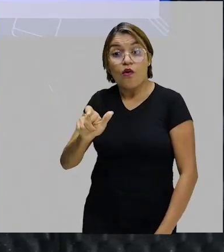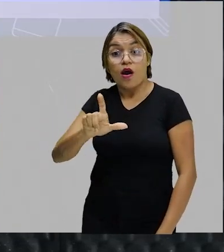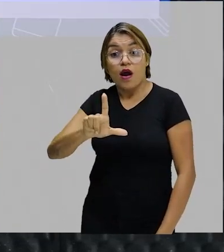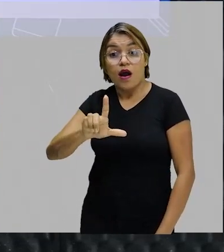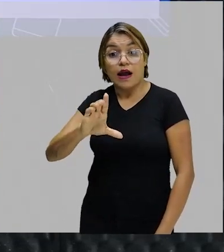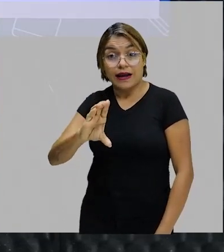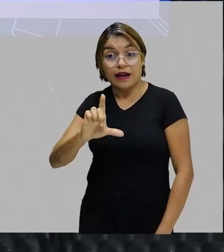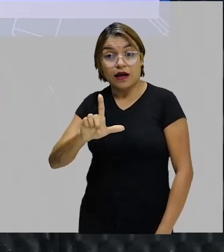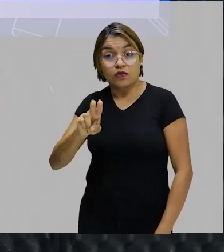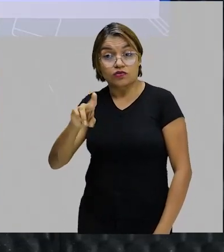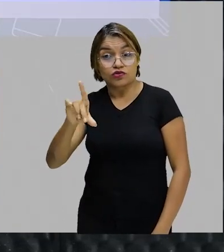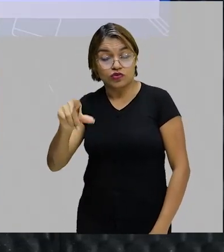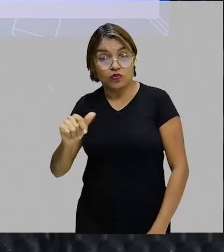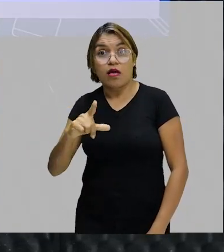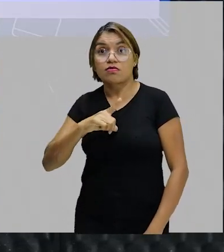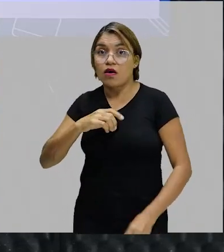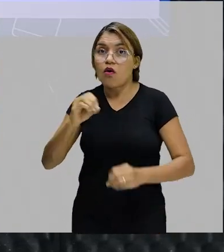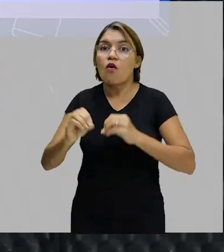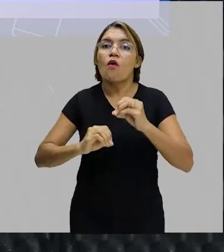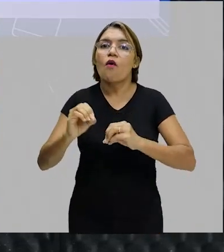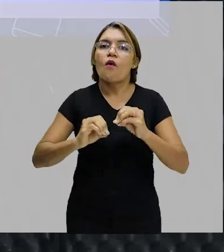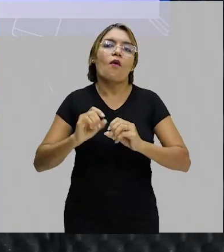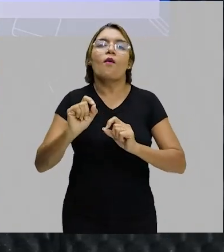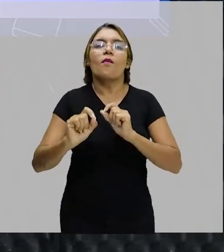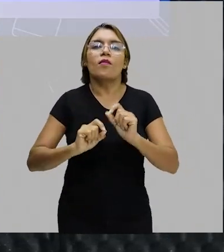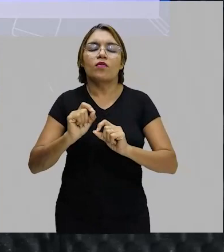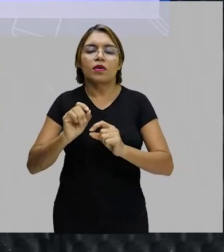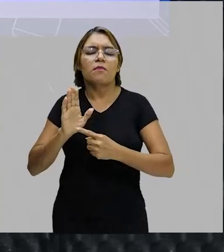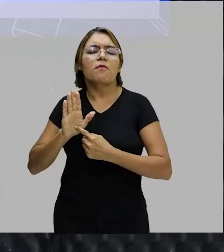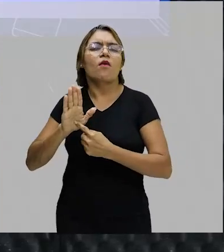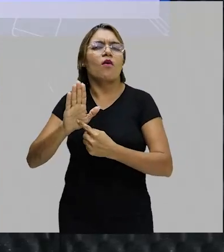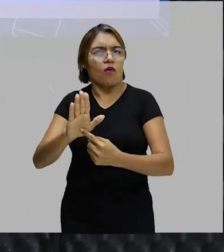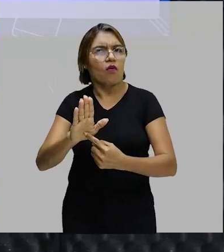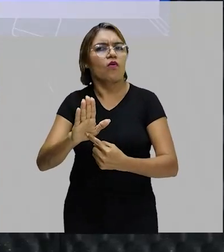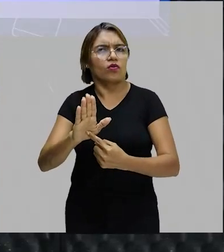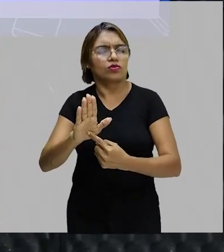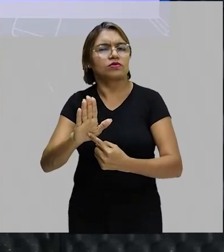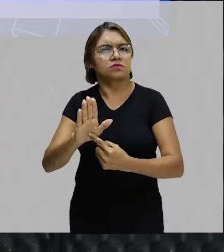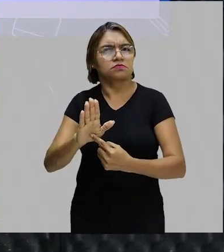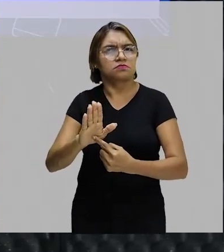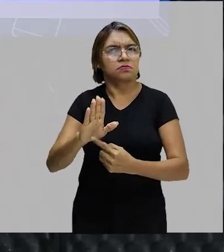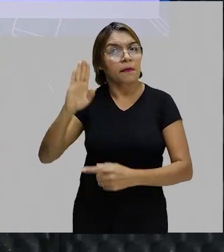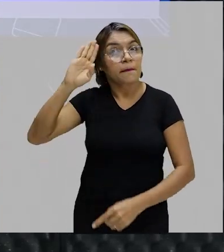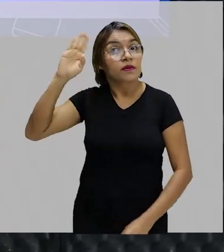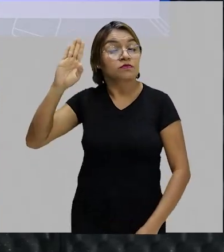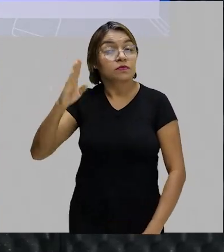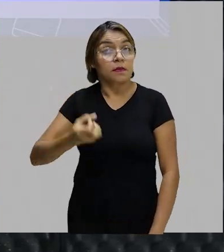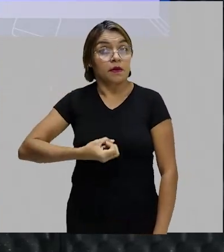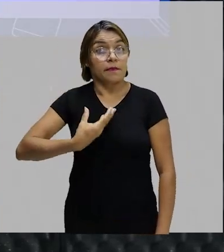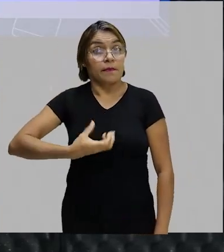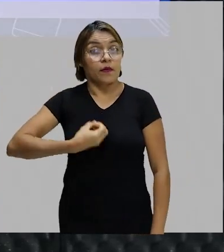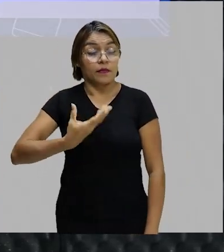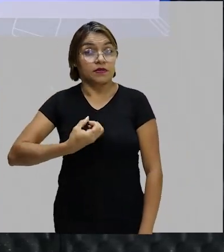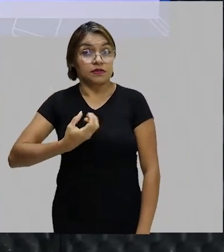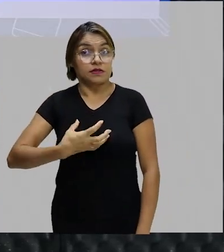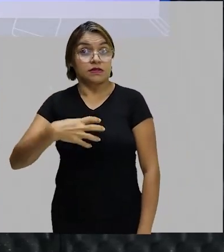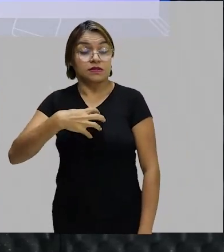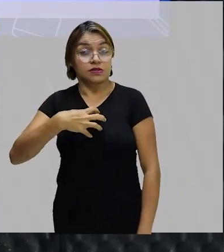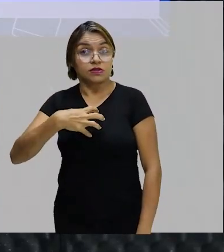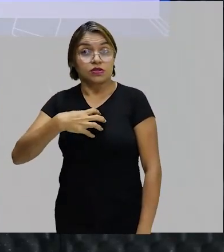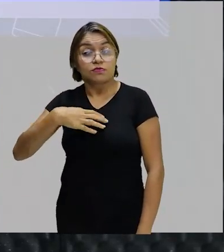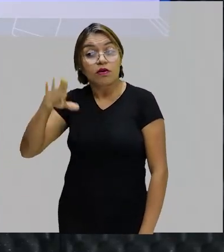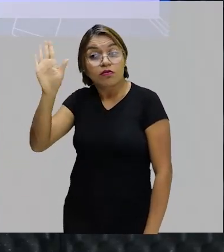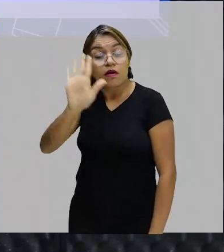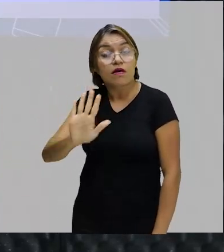uma obra com bastante destaque, principalmente a poesia. Ele traz um sentimento nacionalista